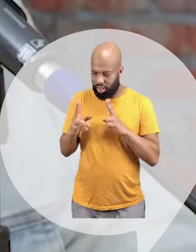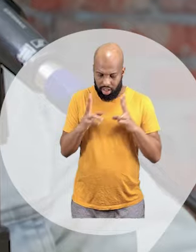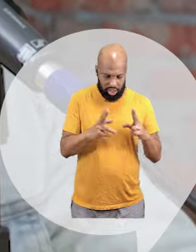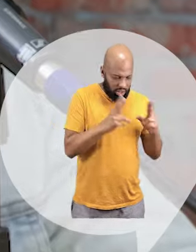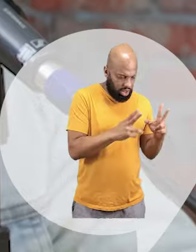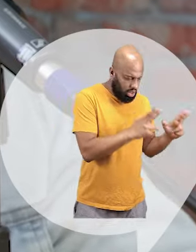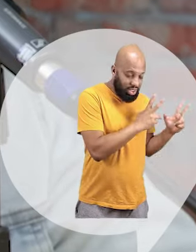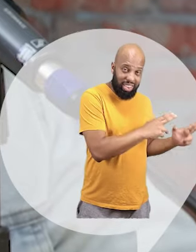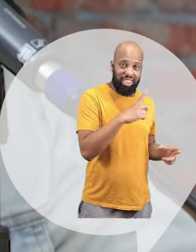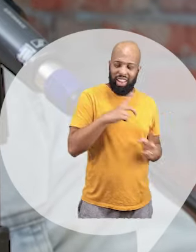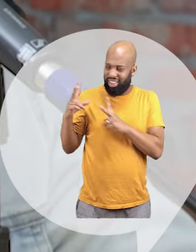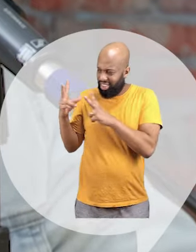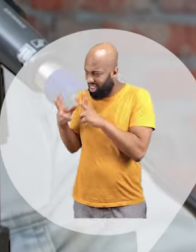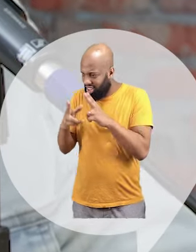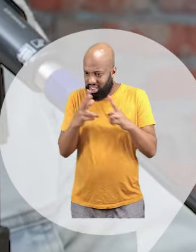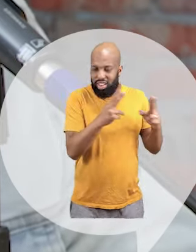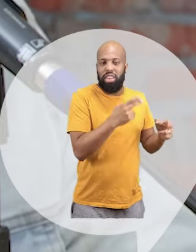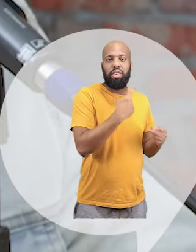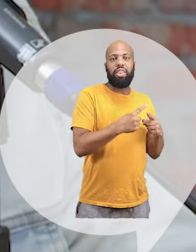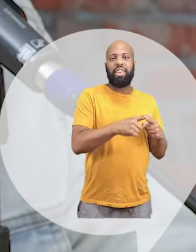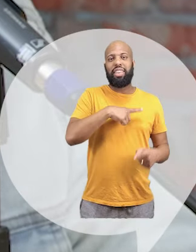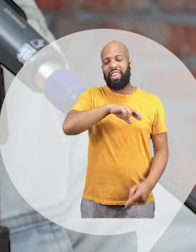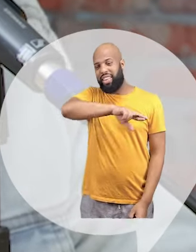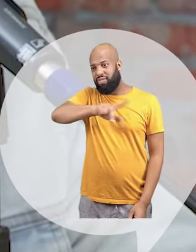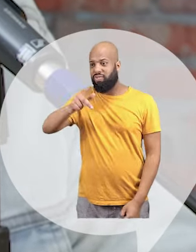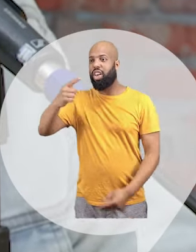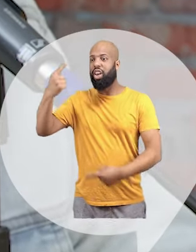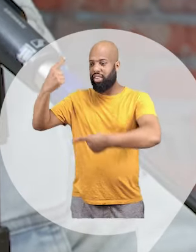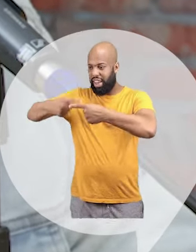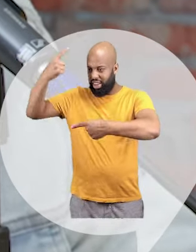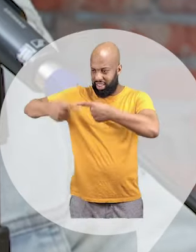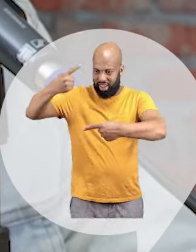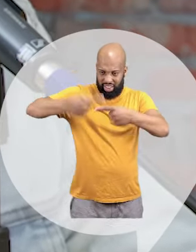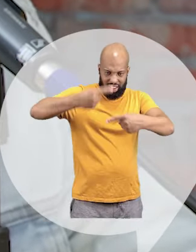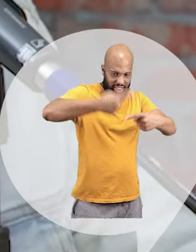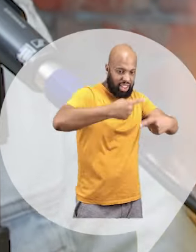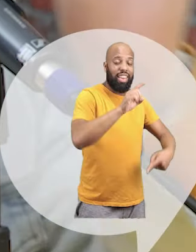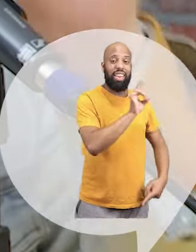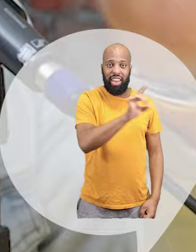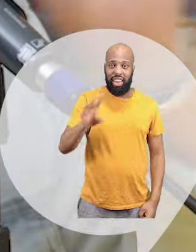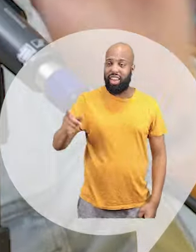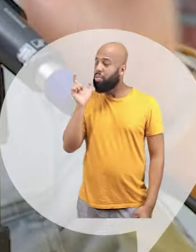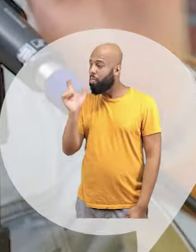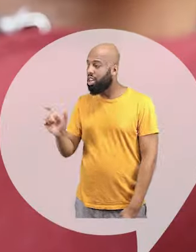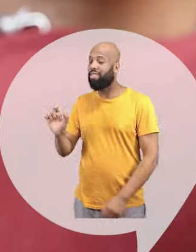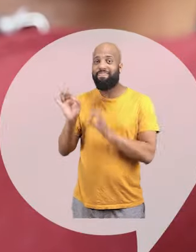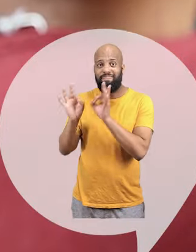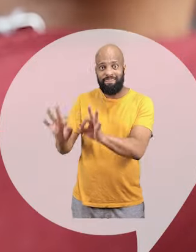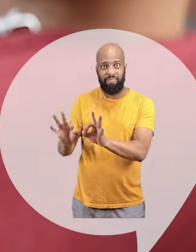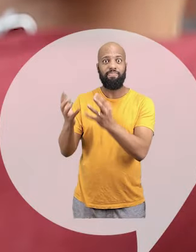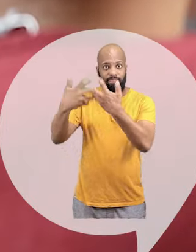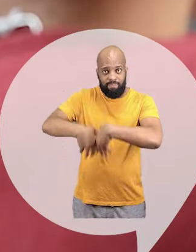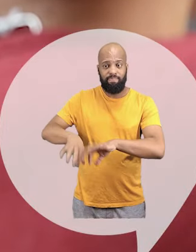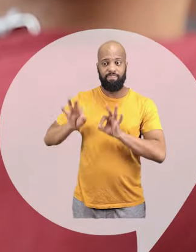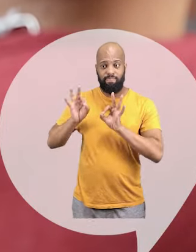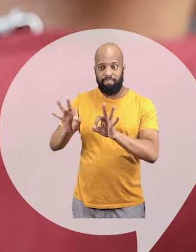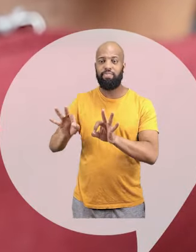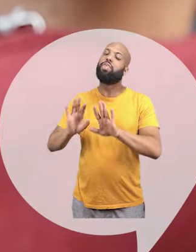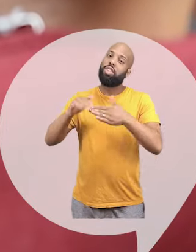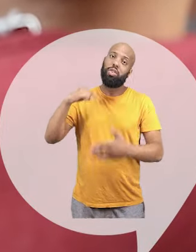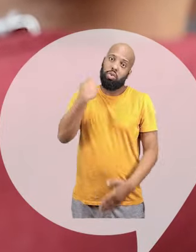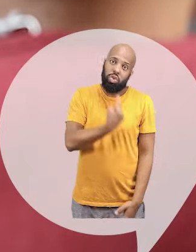é tanto corte é tanto cortezinho assim porque ela são vários Takes e várias gravações para tipo cada palavra ficar certinho e